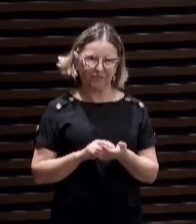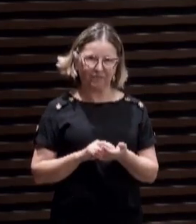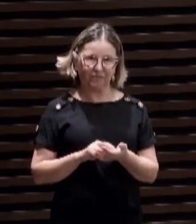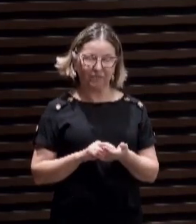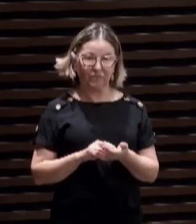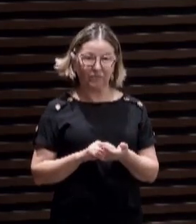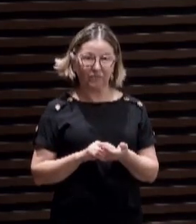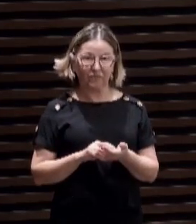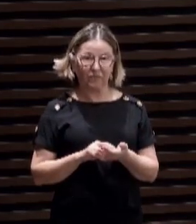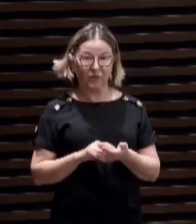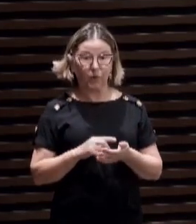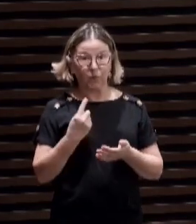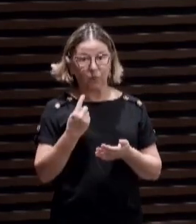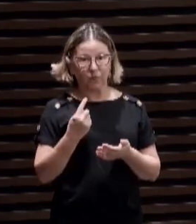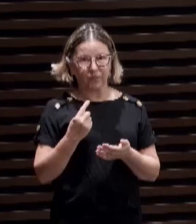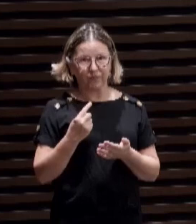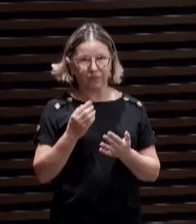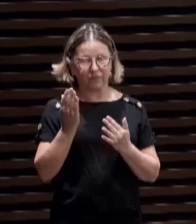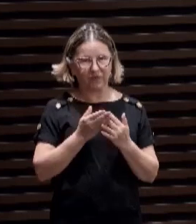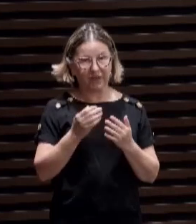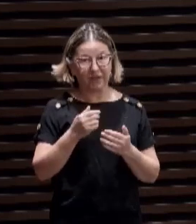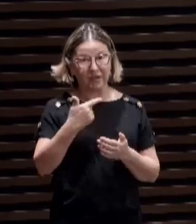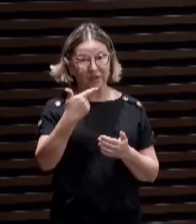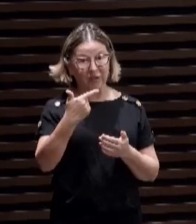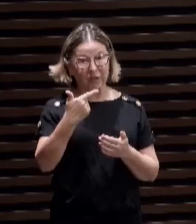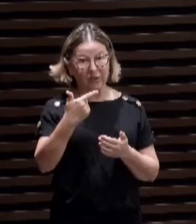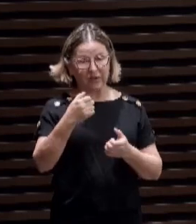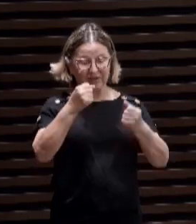assuntos fundamentais para o cristão.